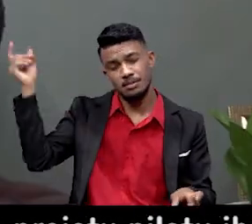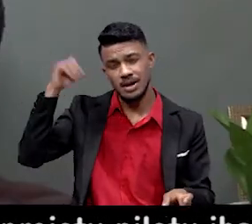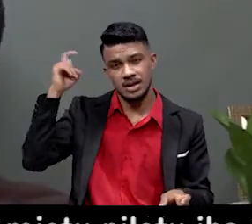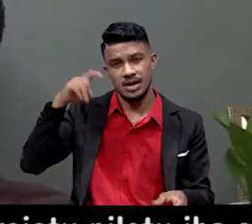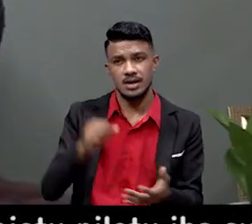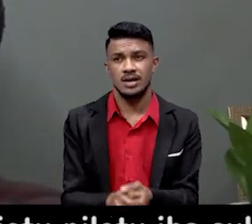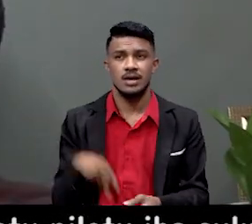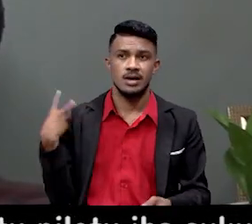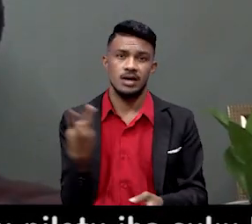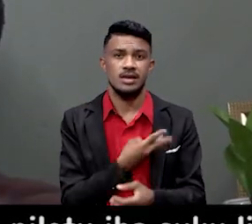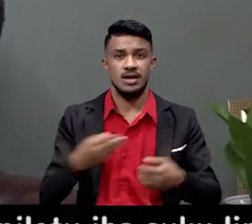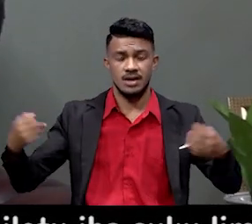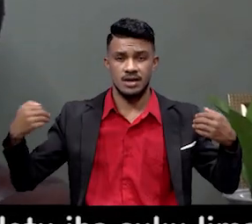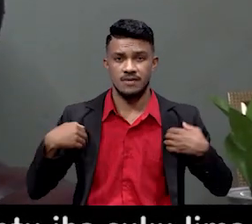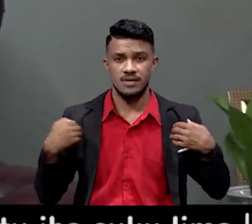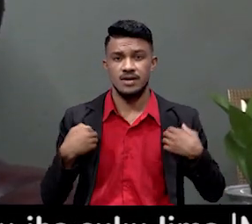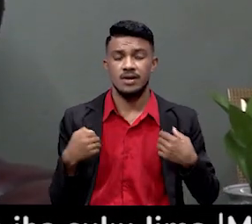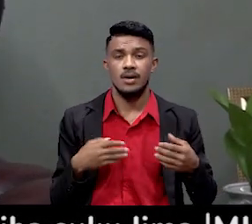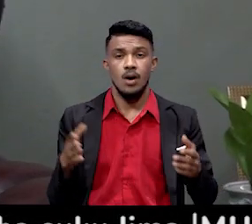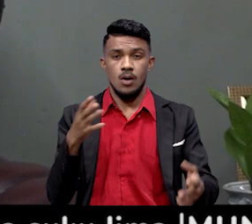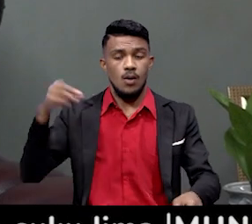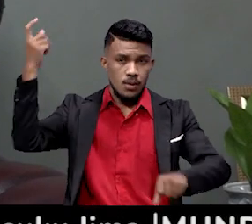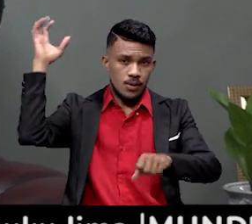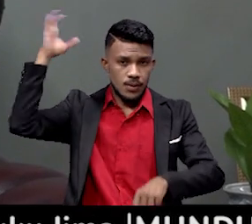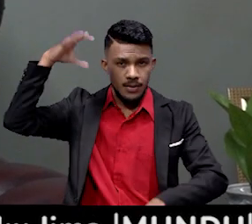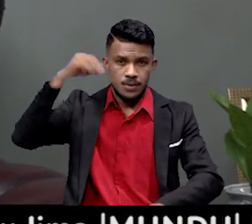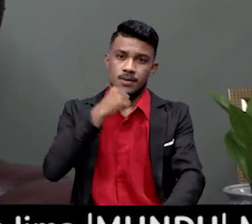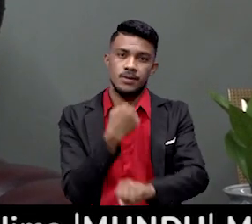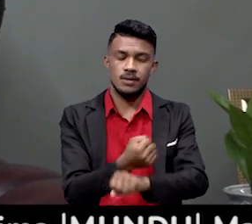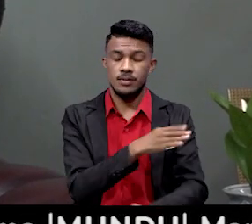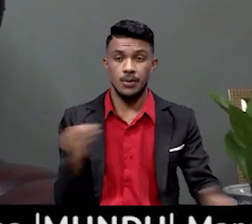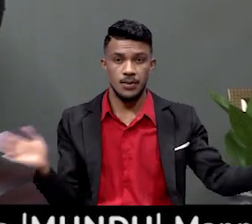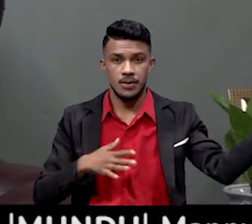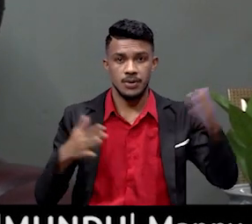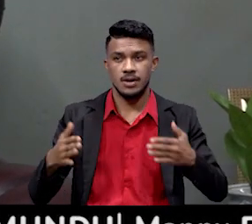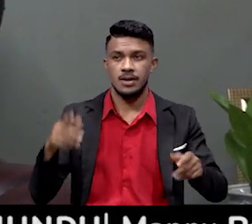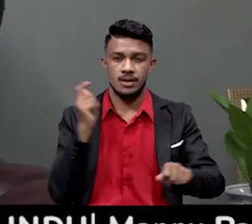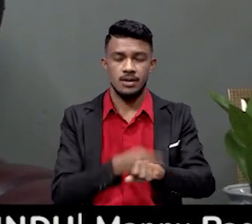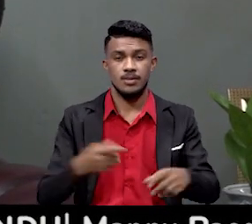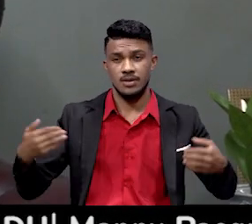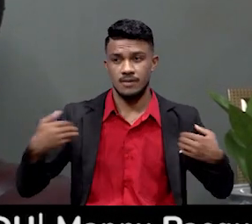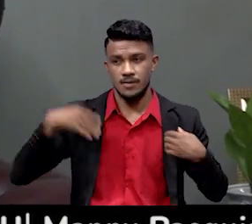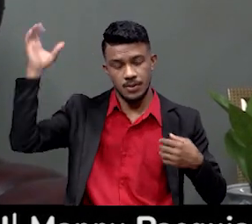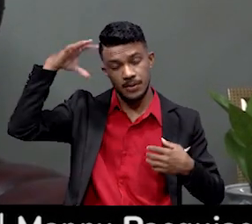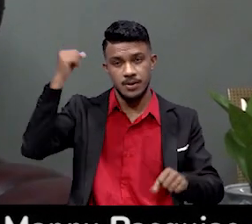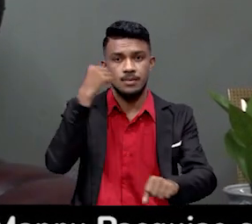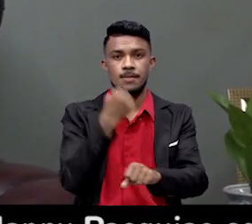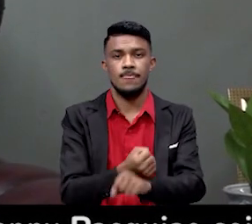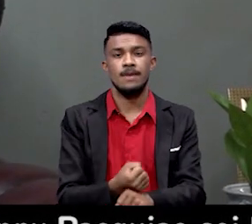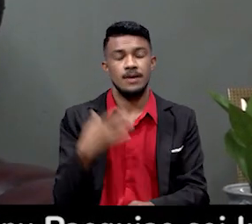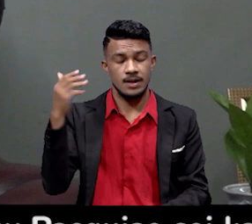iha amiasa bot ida, husi pula inda dia to iha tina uin, acontecimento udam bot se mos fila falu, husi parte isian